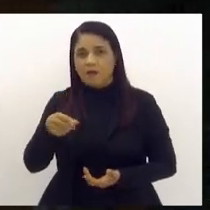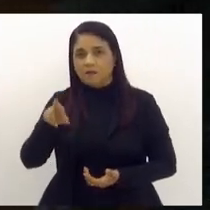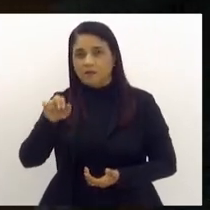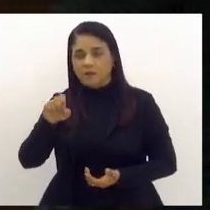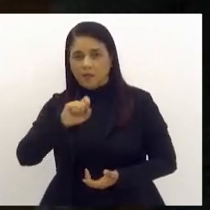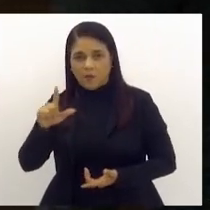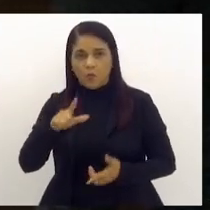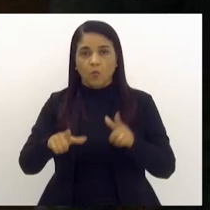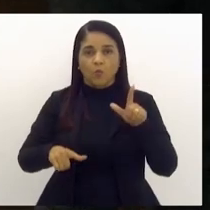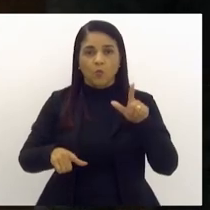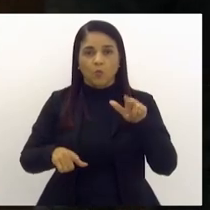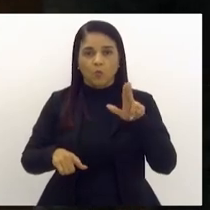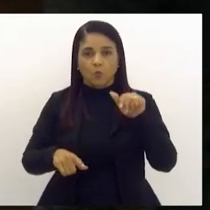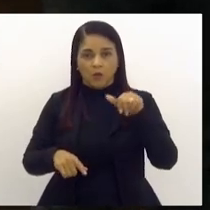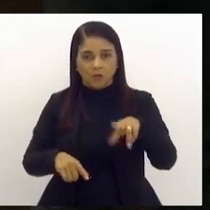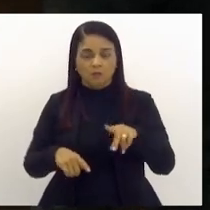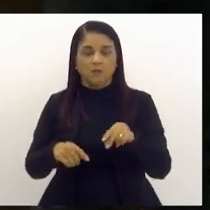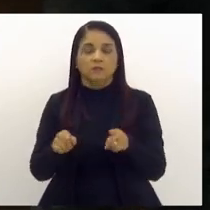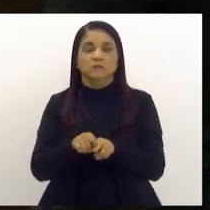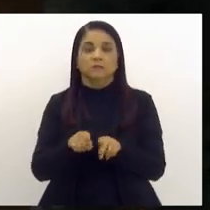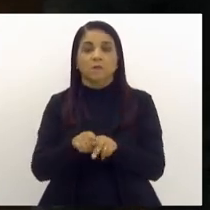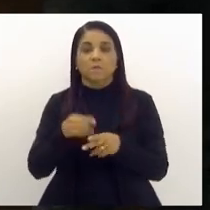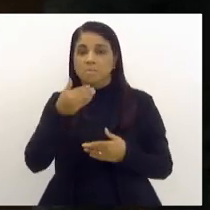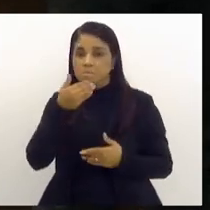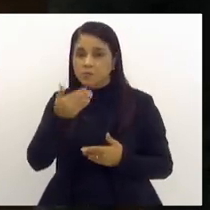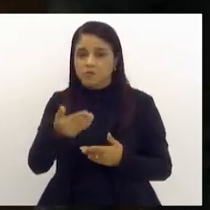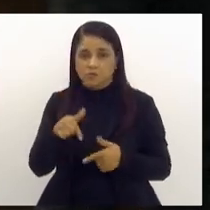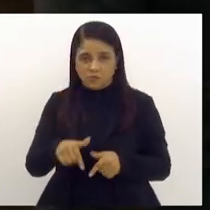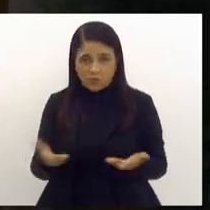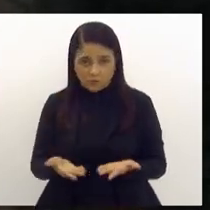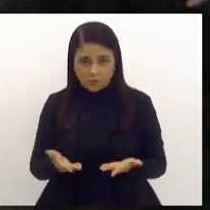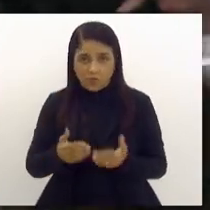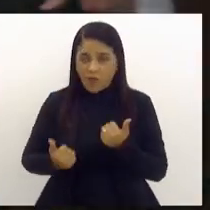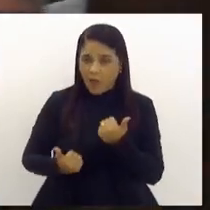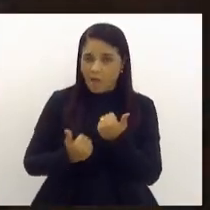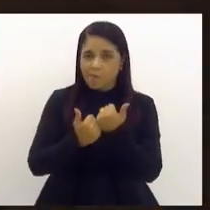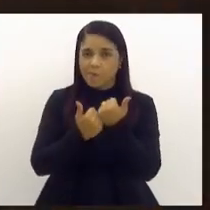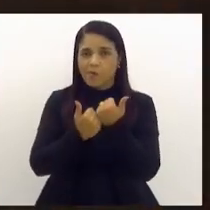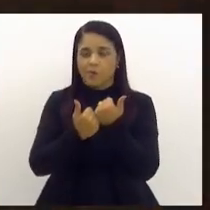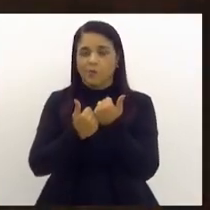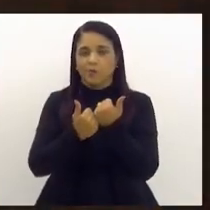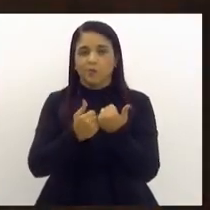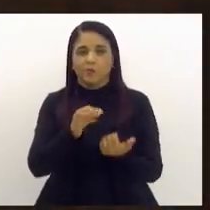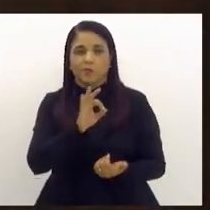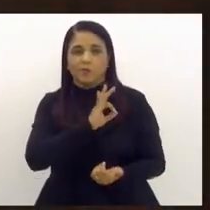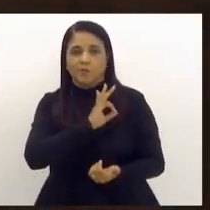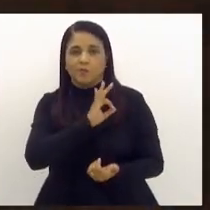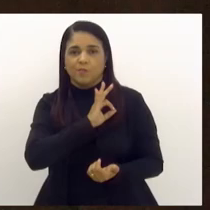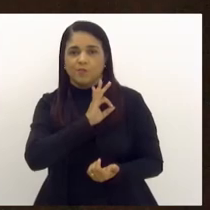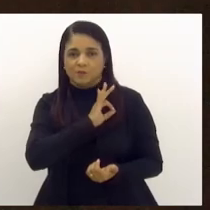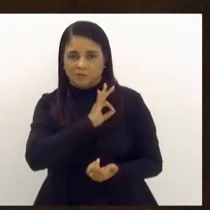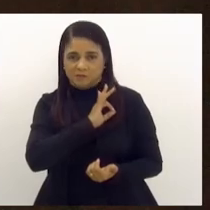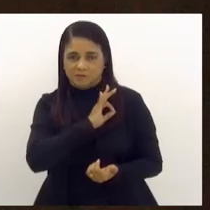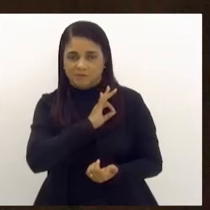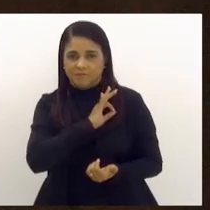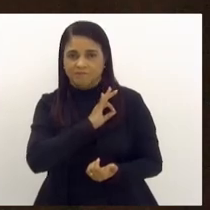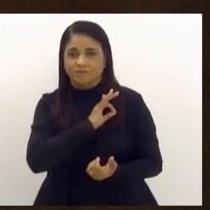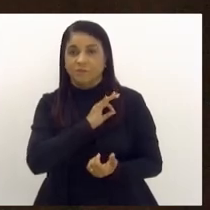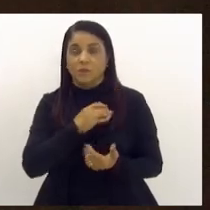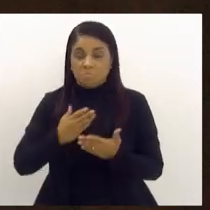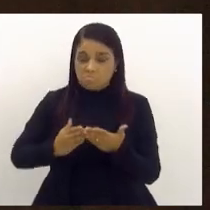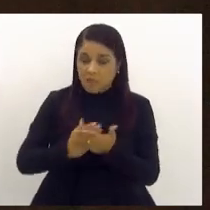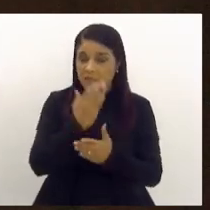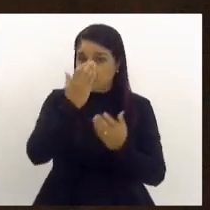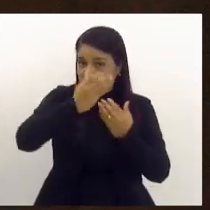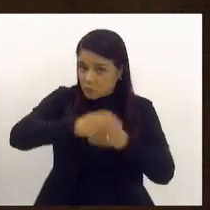Luana, que vieram aqui também hoje para pedir apoio do reforço policial. São pessoas que passaram no